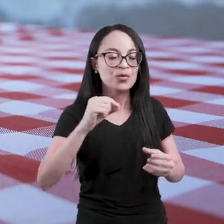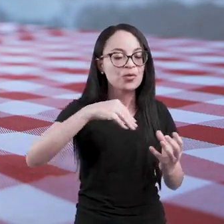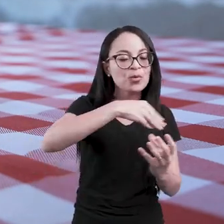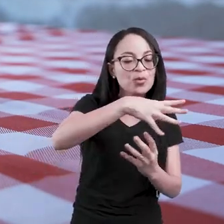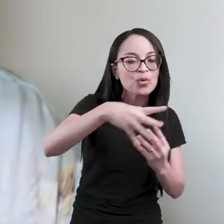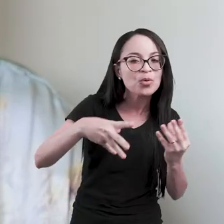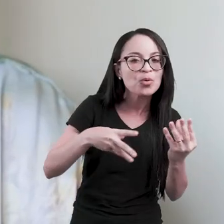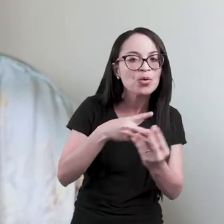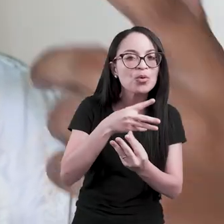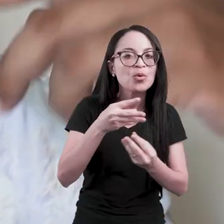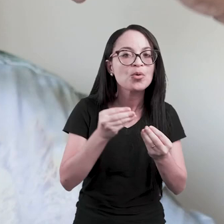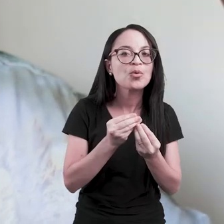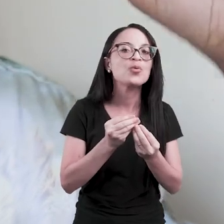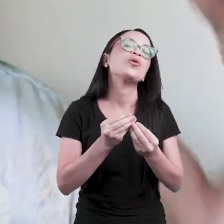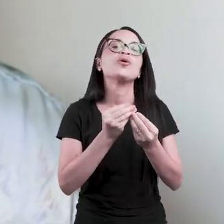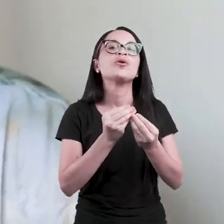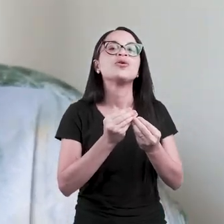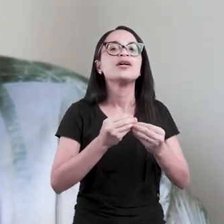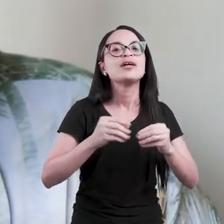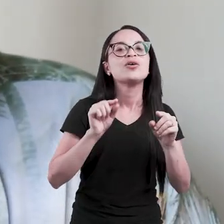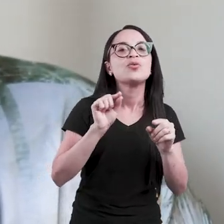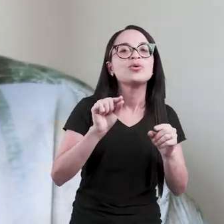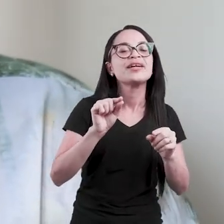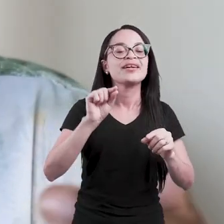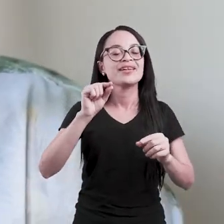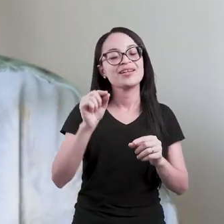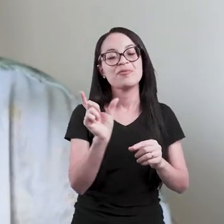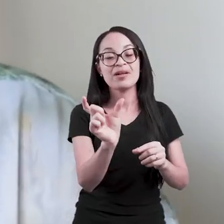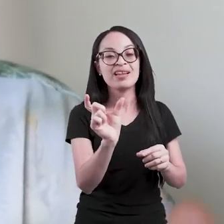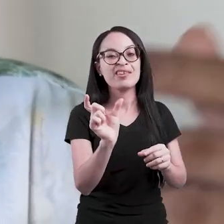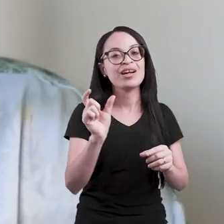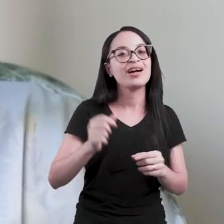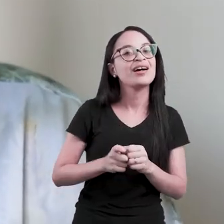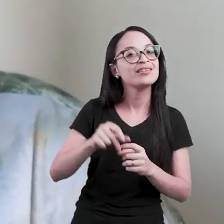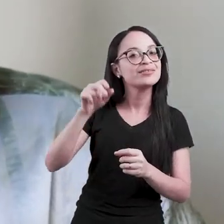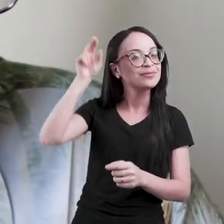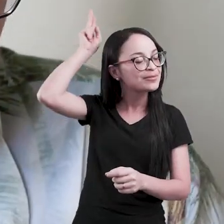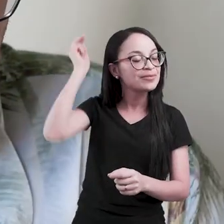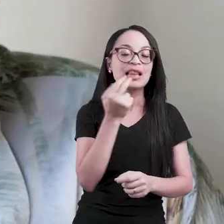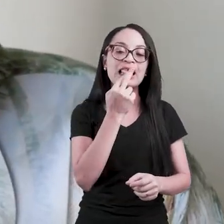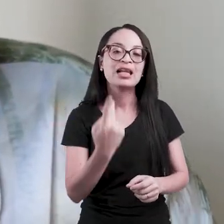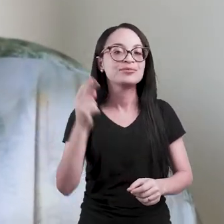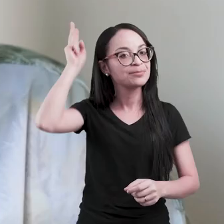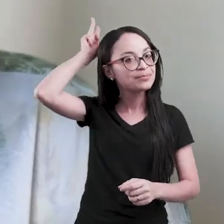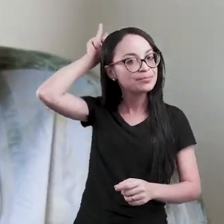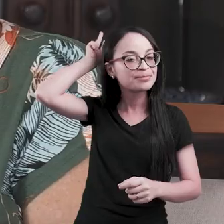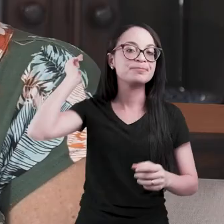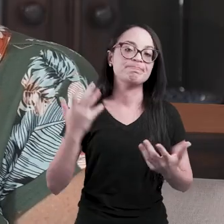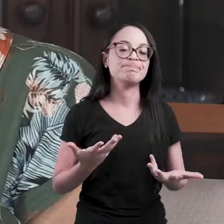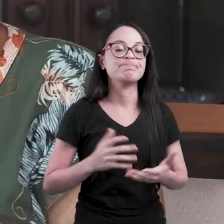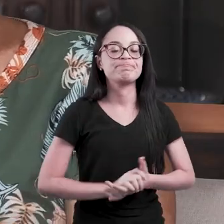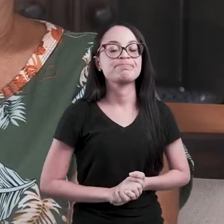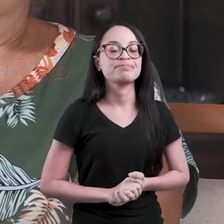própria palha, tem uma relação direta com essa pamonha, né? Pamonha, ou pamonha, né? Como se tem hoje.